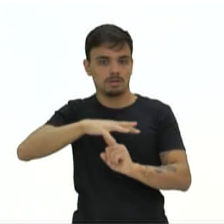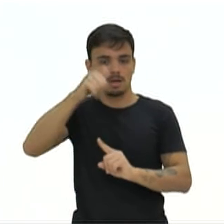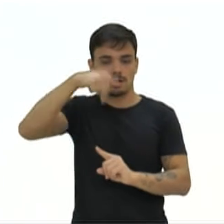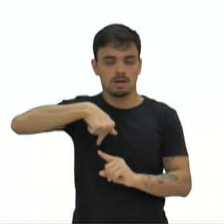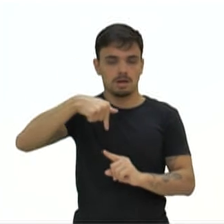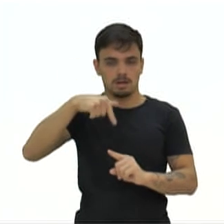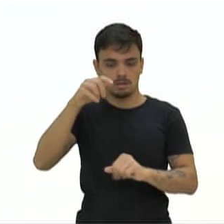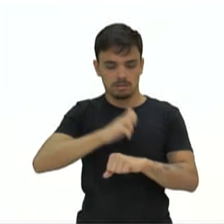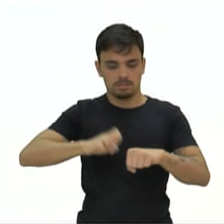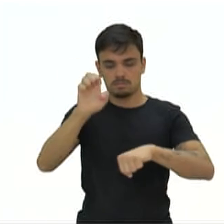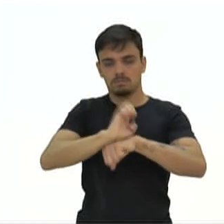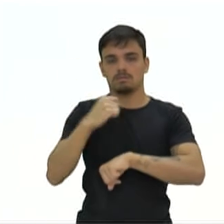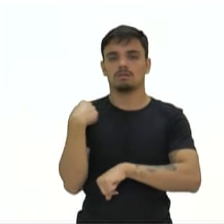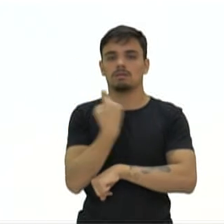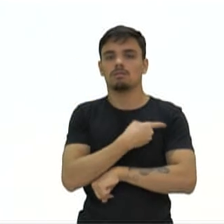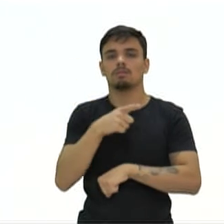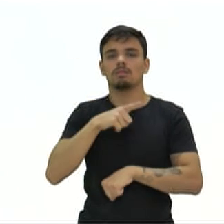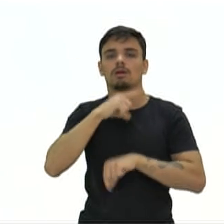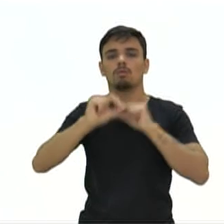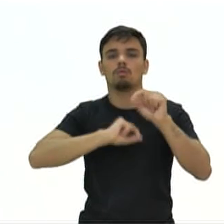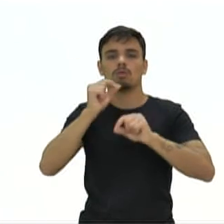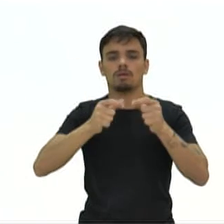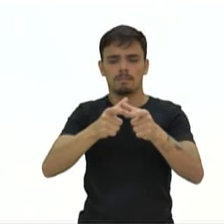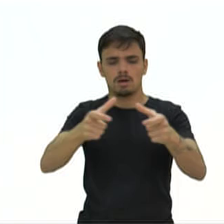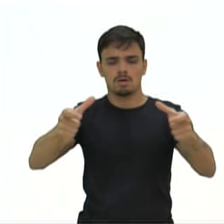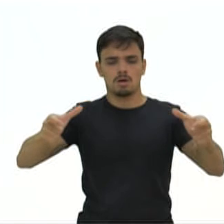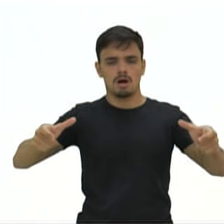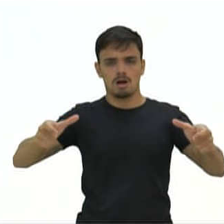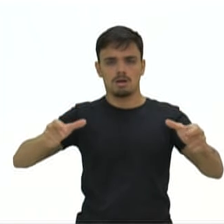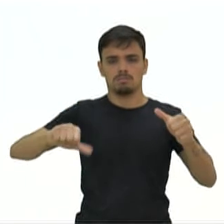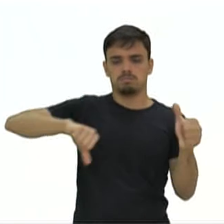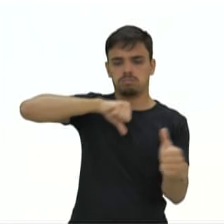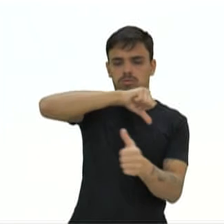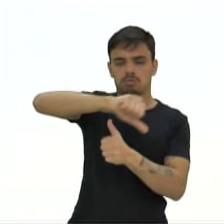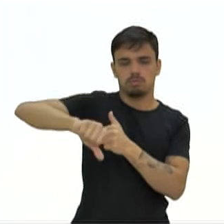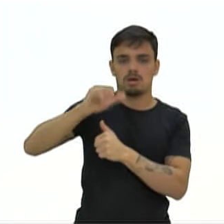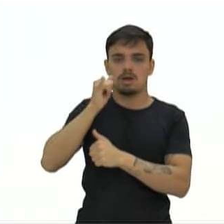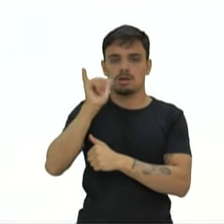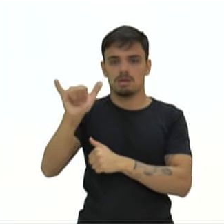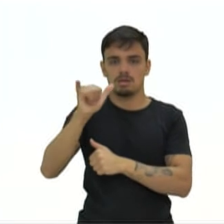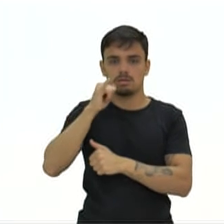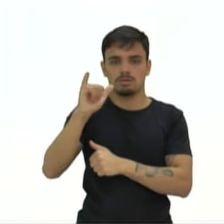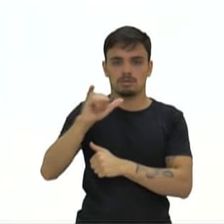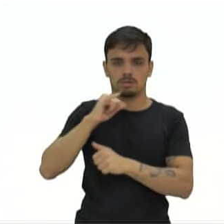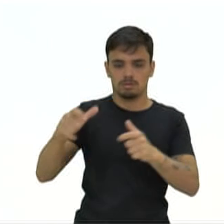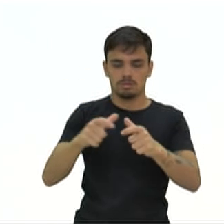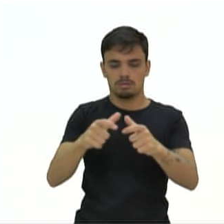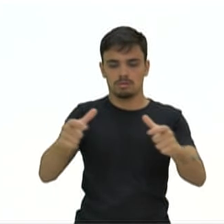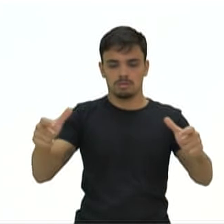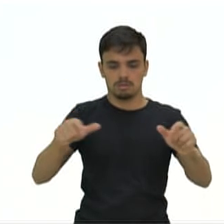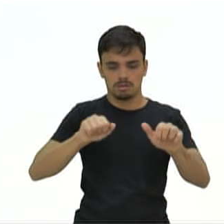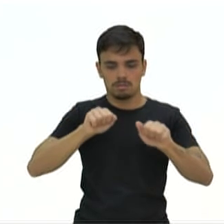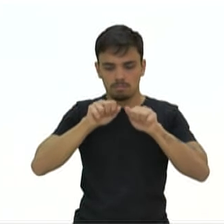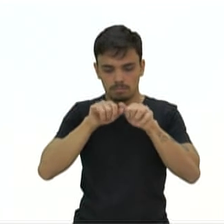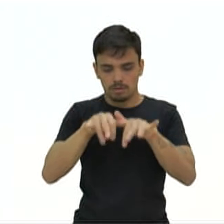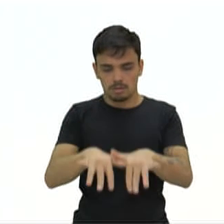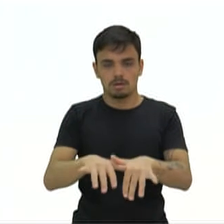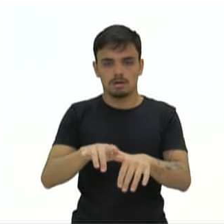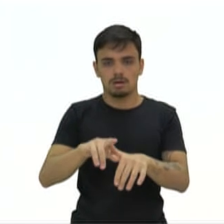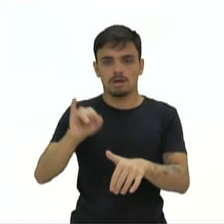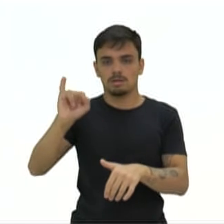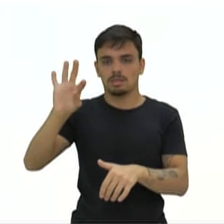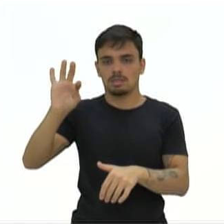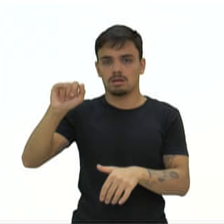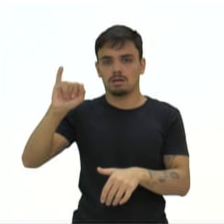dentro do nosso estado a maior usina do mundo em geração, não em tamanho, de energia elétrica, a Binacional